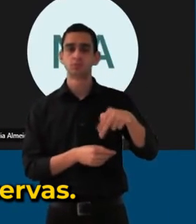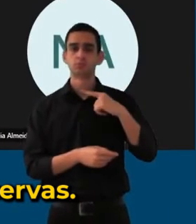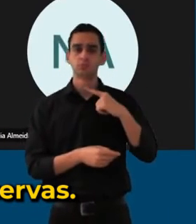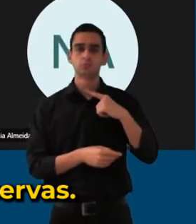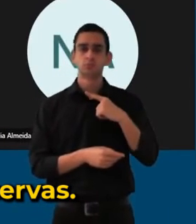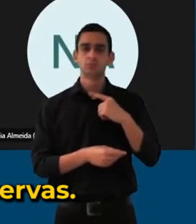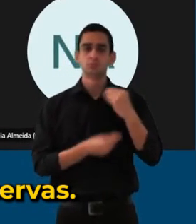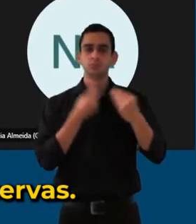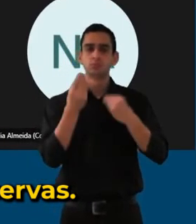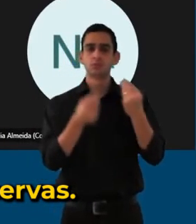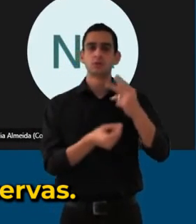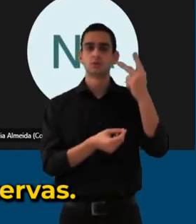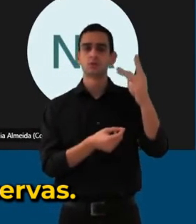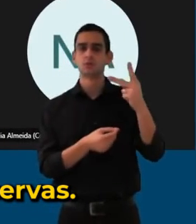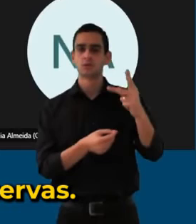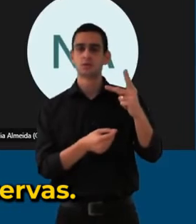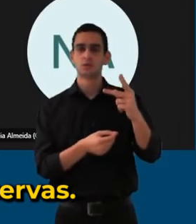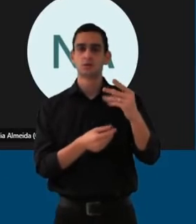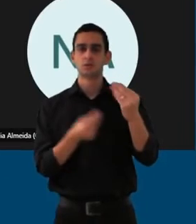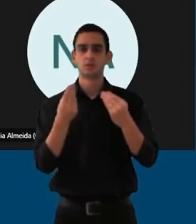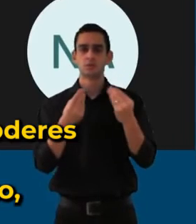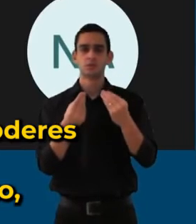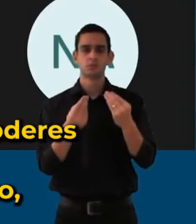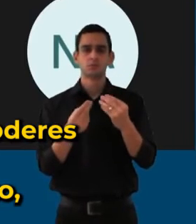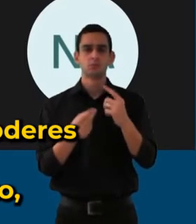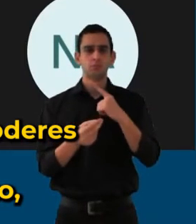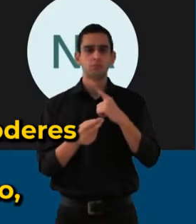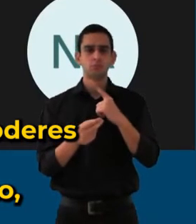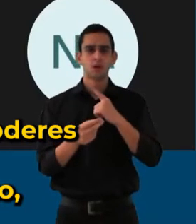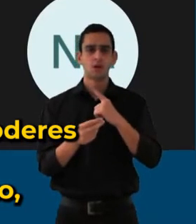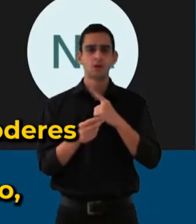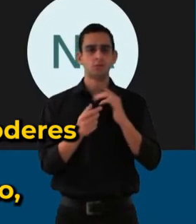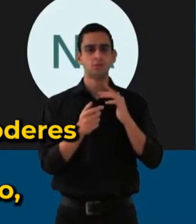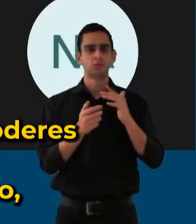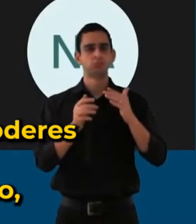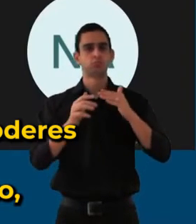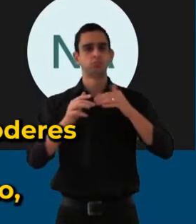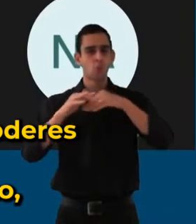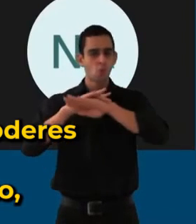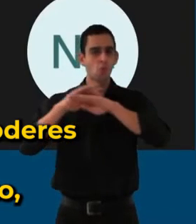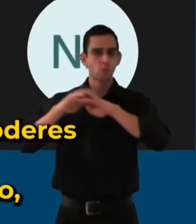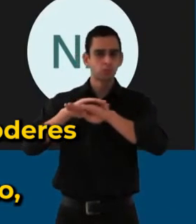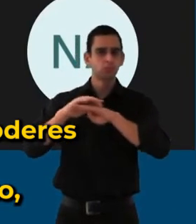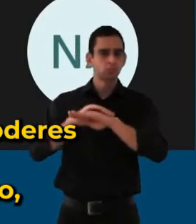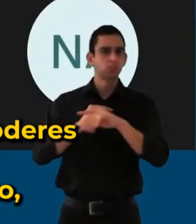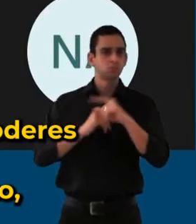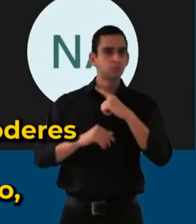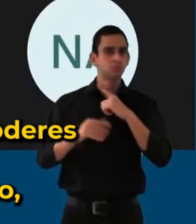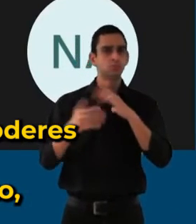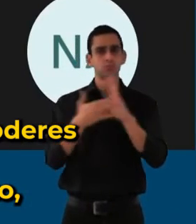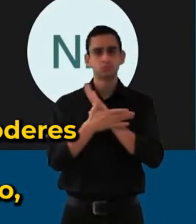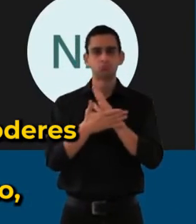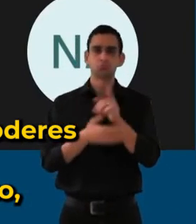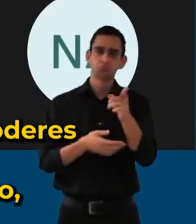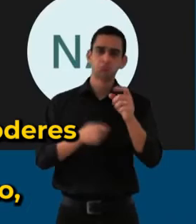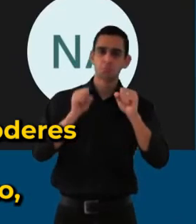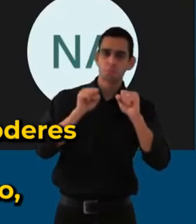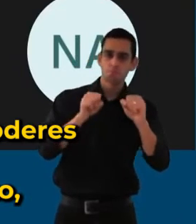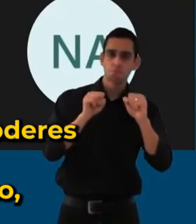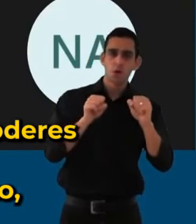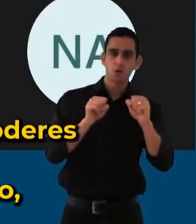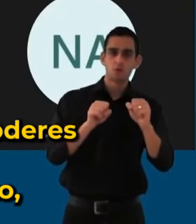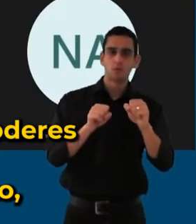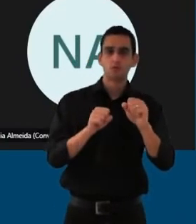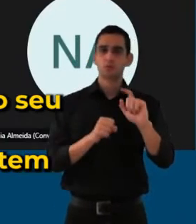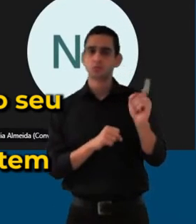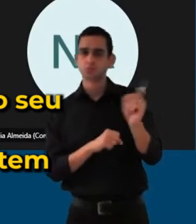seu subestabelecimento foi com reservas, então eu só queria saber se o senhor tem poderes para transigir, ou se o senhor está aqui